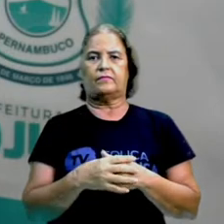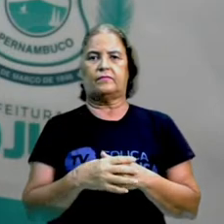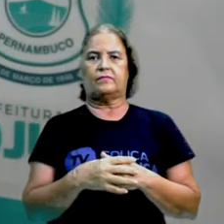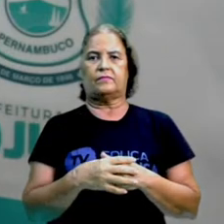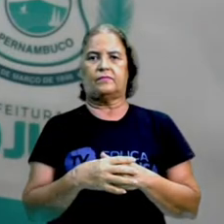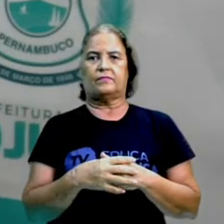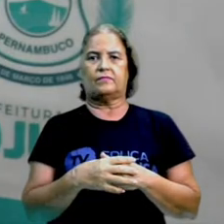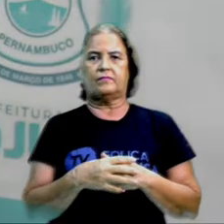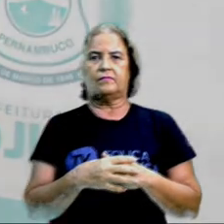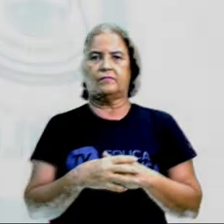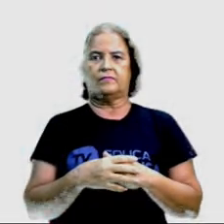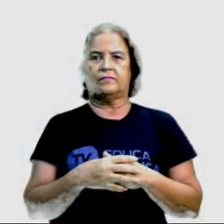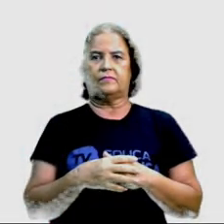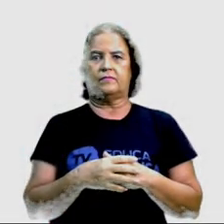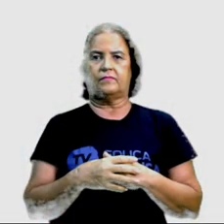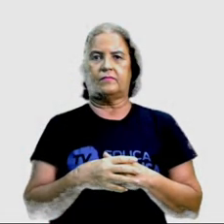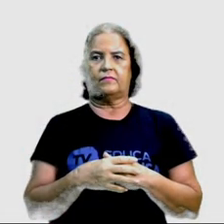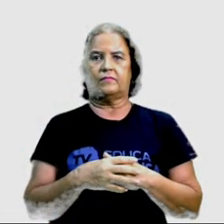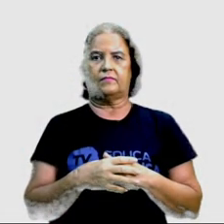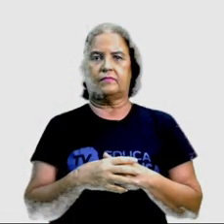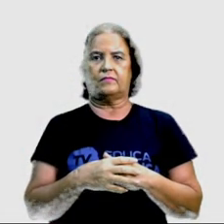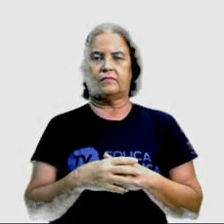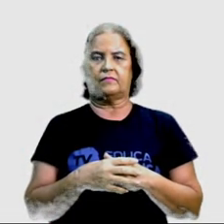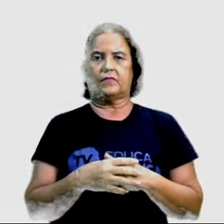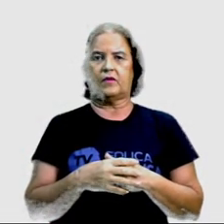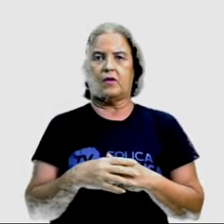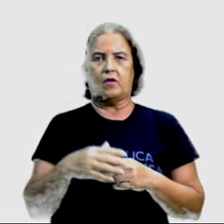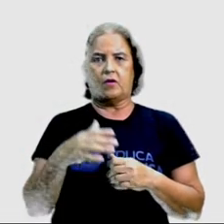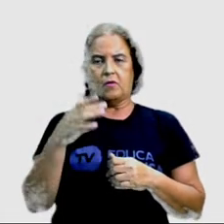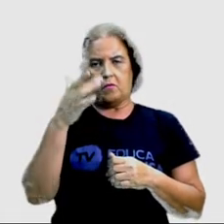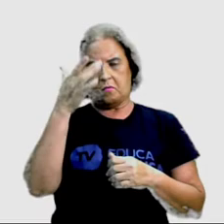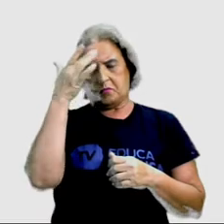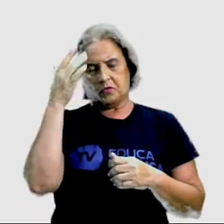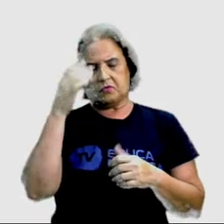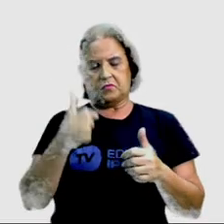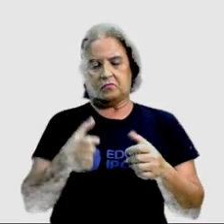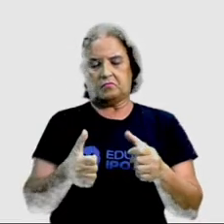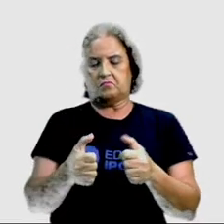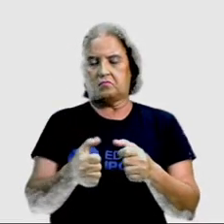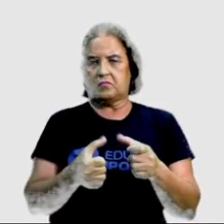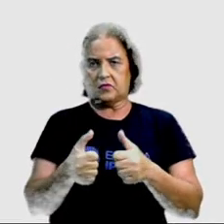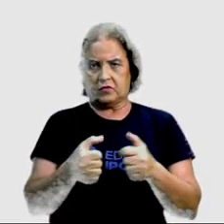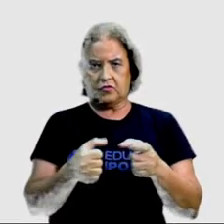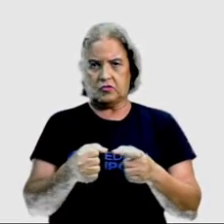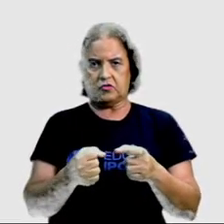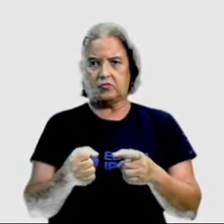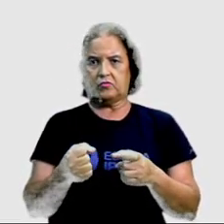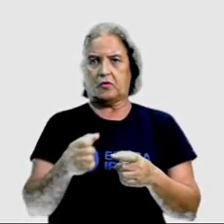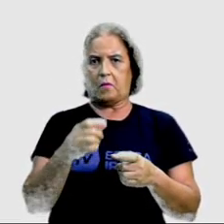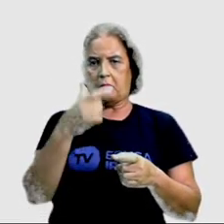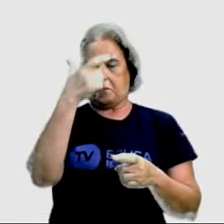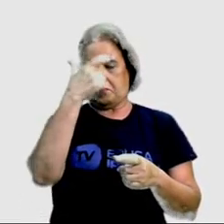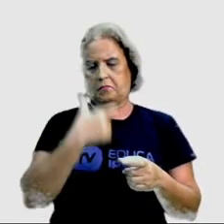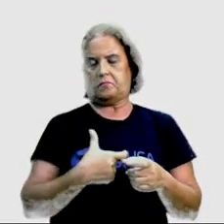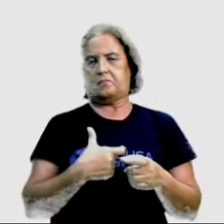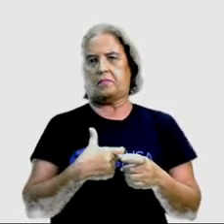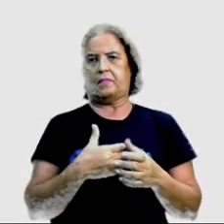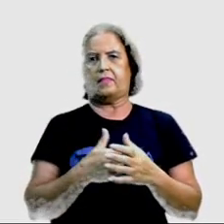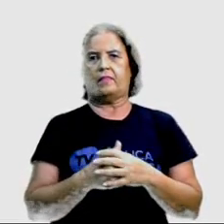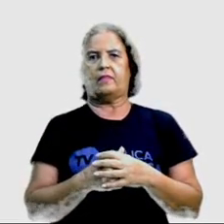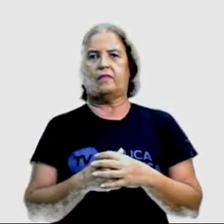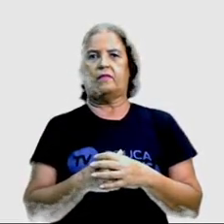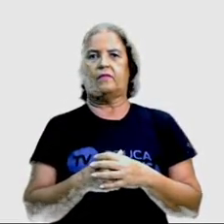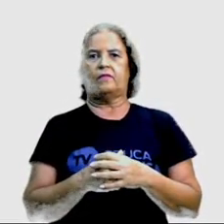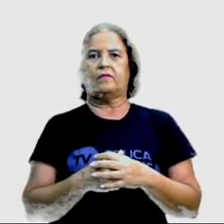Que é um dos melhores personagens do game, para quem joga, né? Ok, o que é que nós temos aqui de exemplo? Eu devia ter